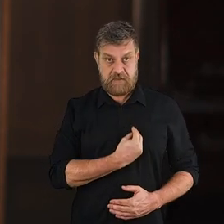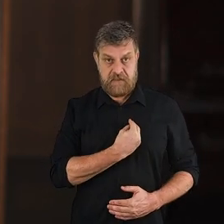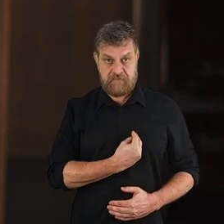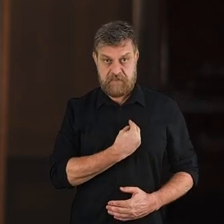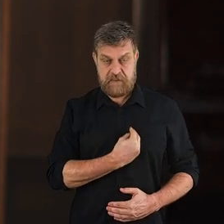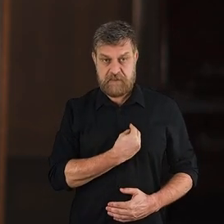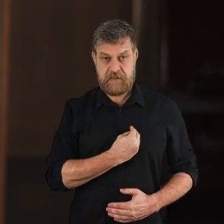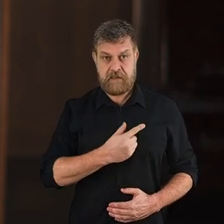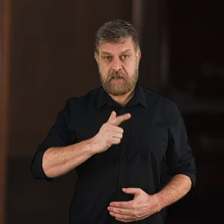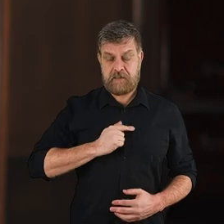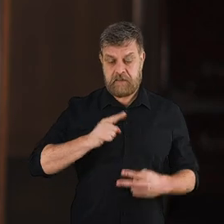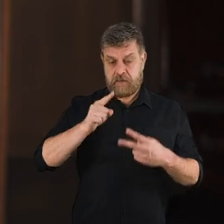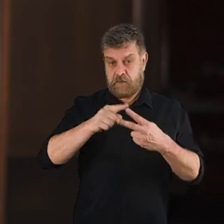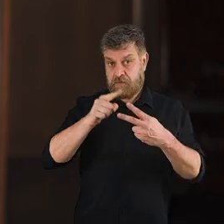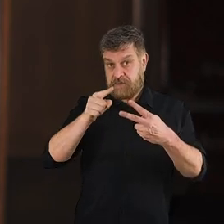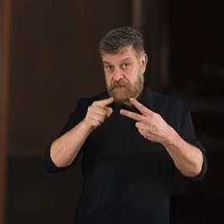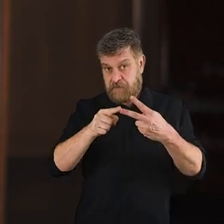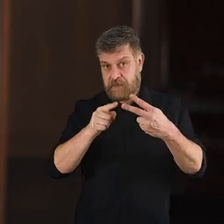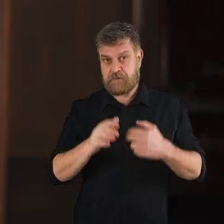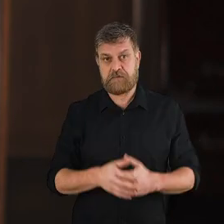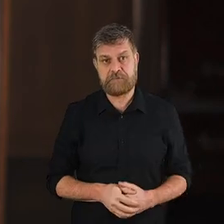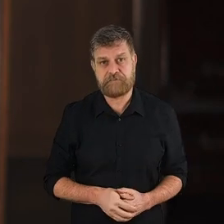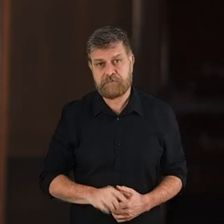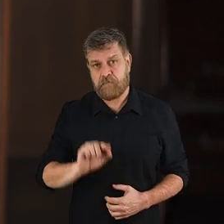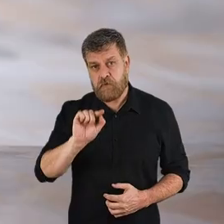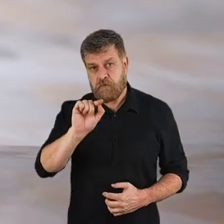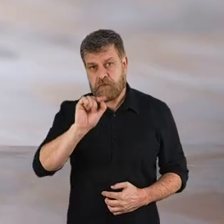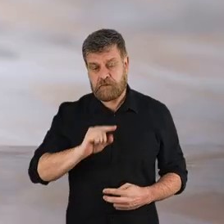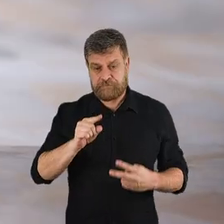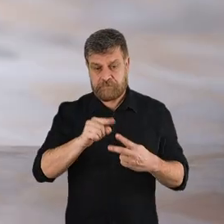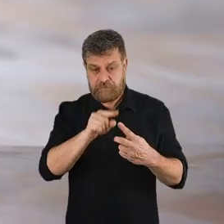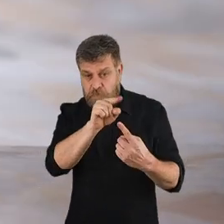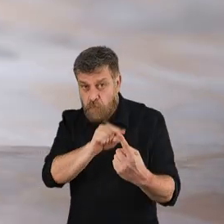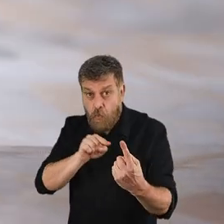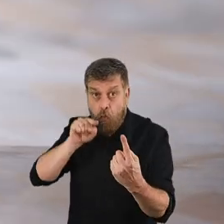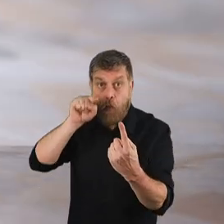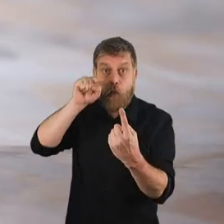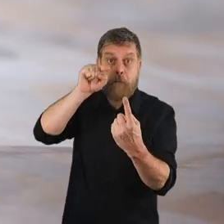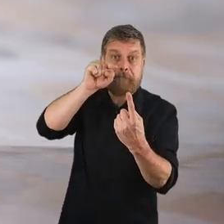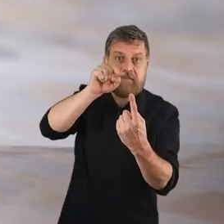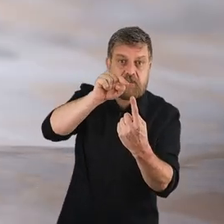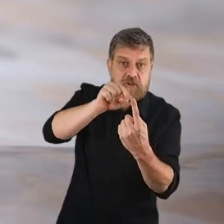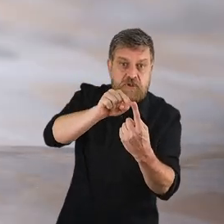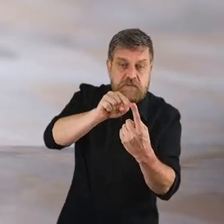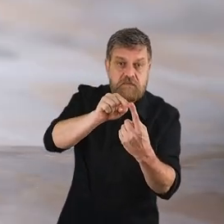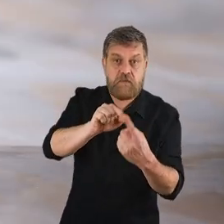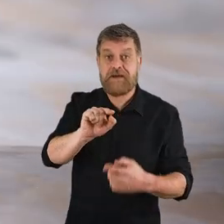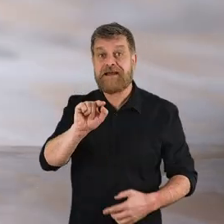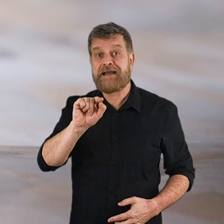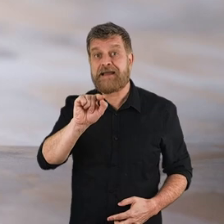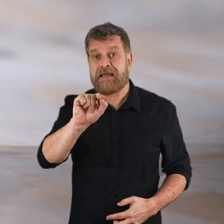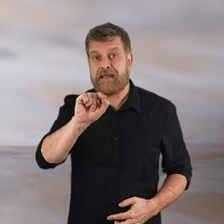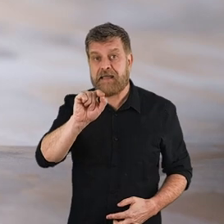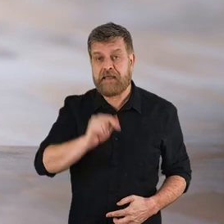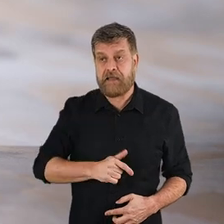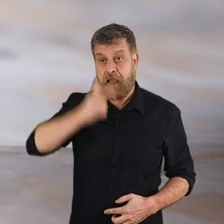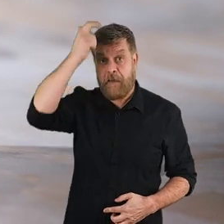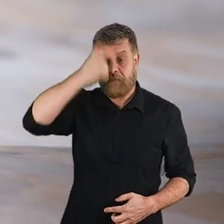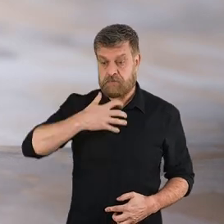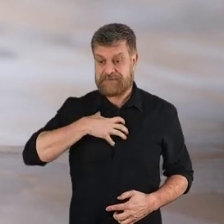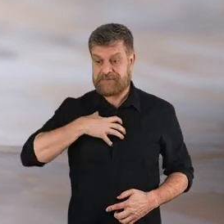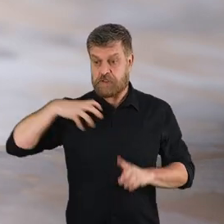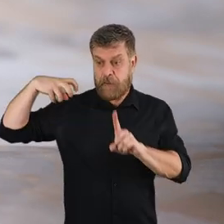ela demanda dois elementos. O elemento objetivo, que é a